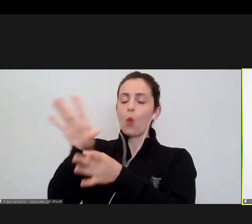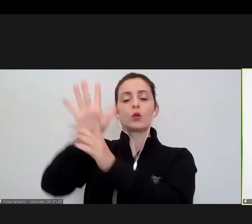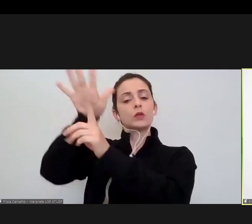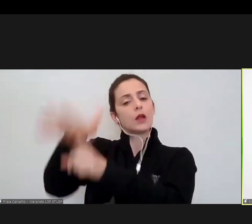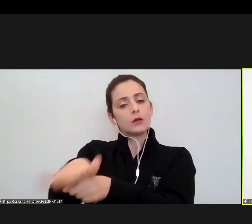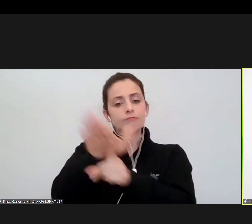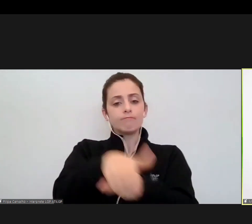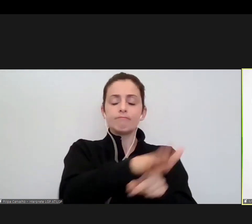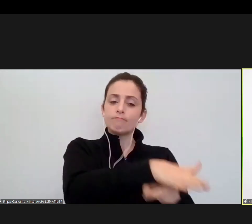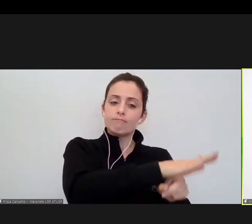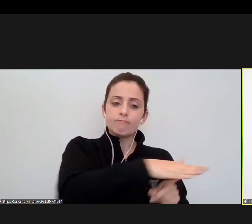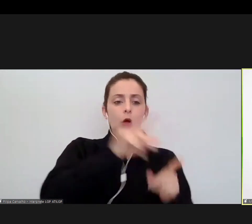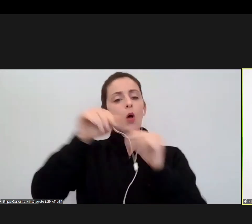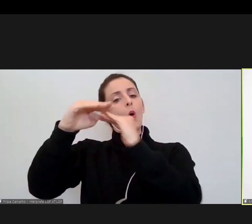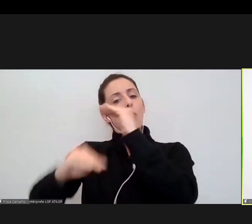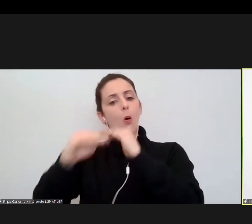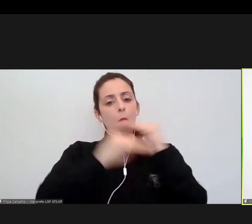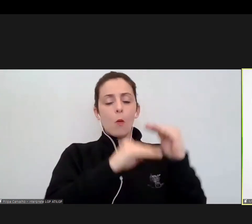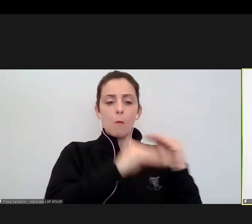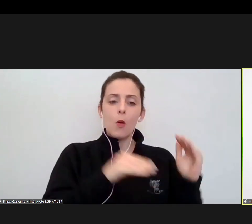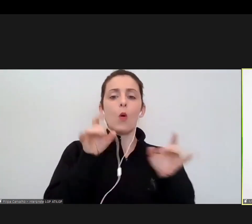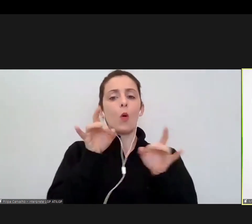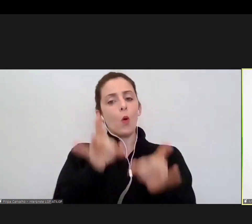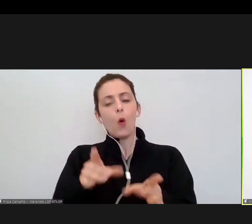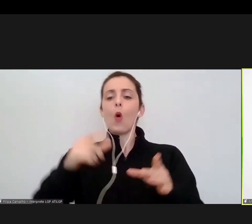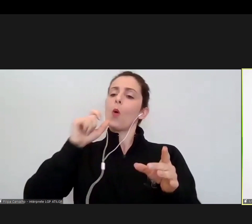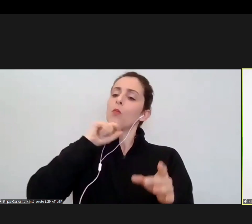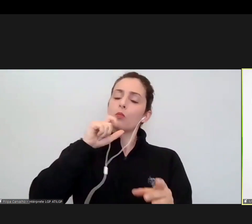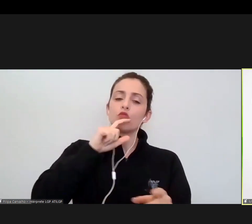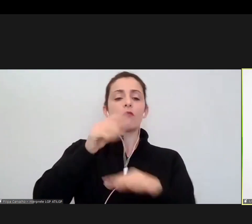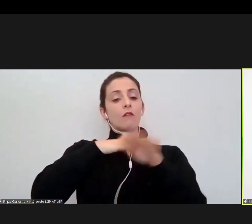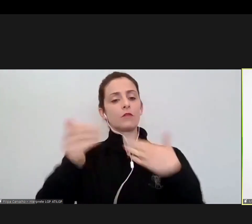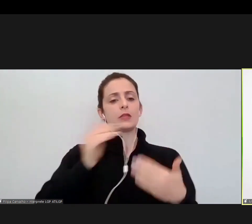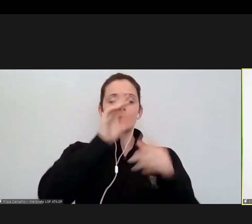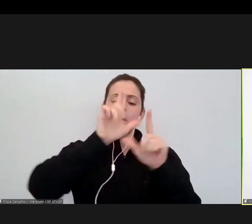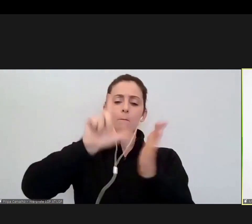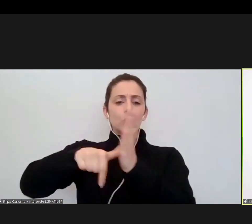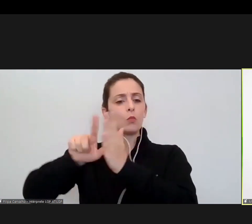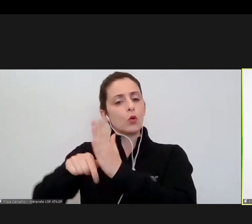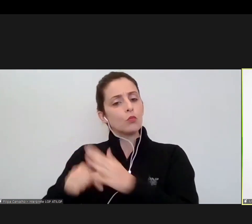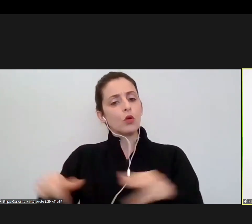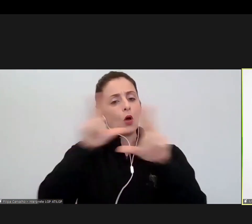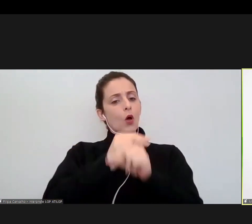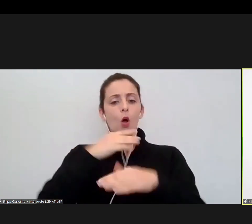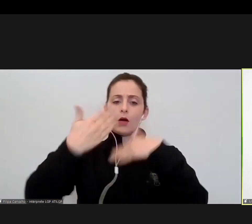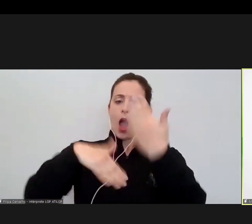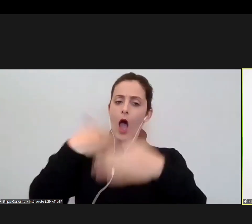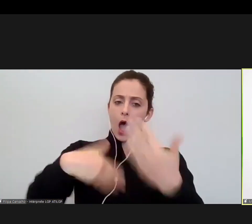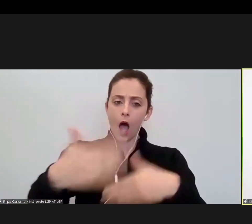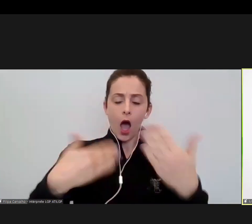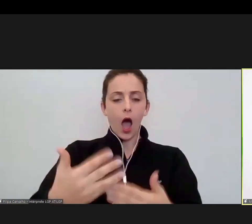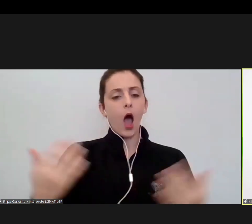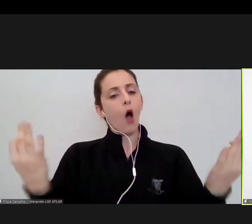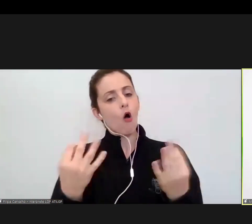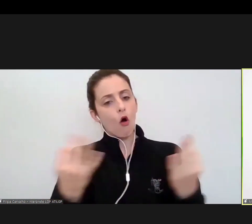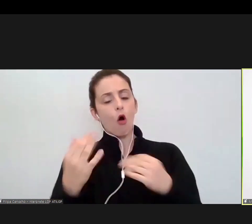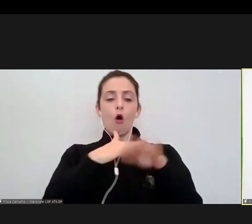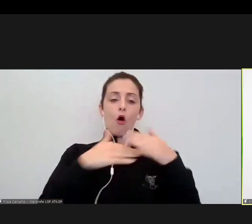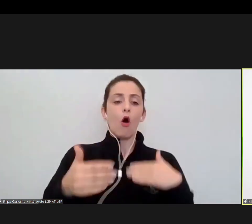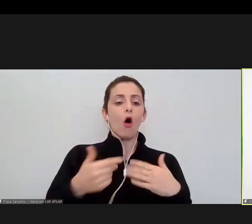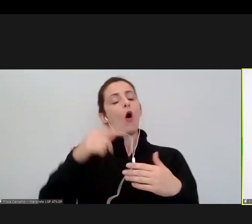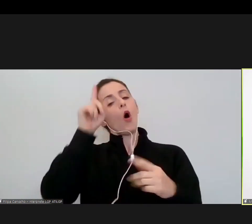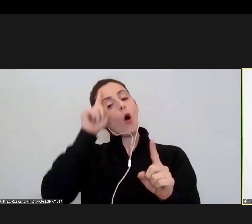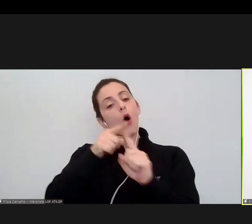partilha e análise de experiências concretas, ações e projetos desenvolvidos pelos oradores para promover a igualdade e os direitos humanos